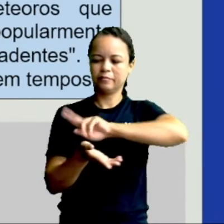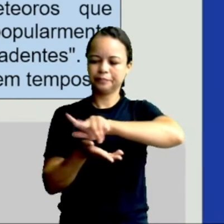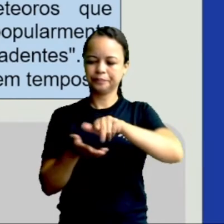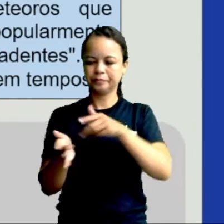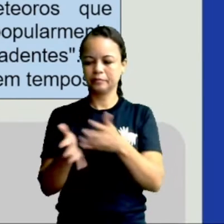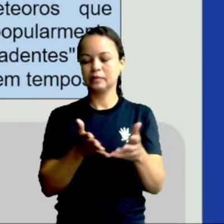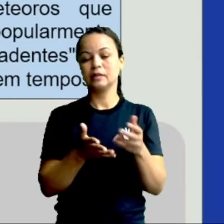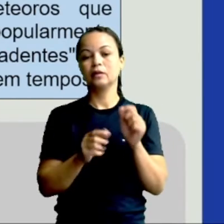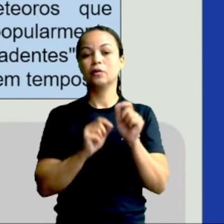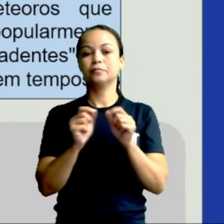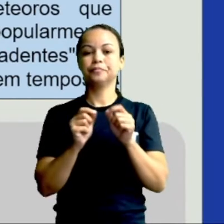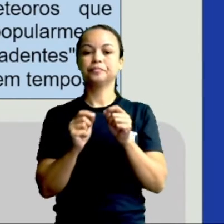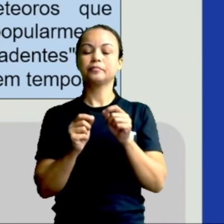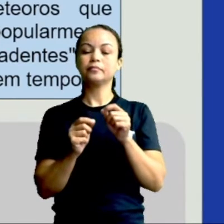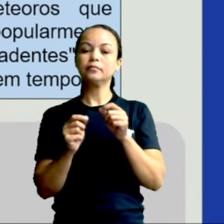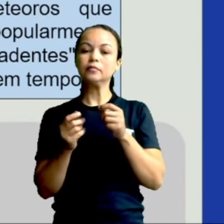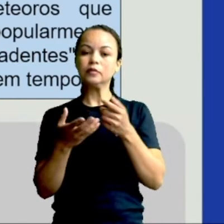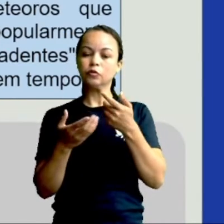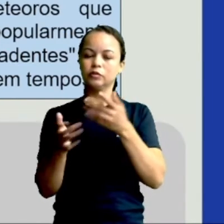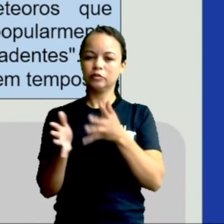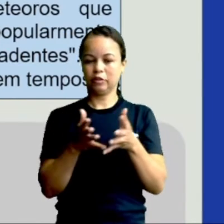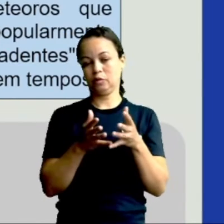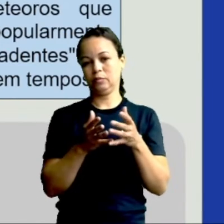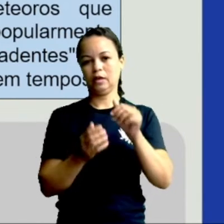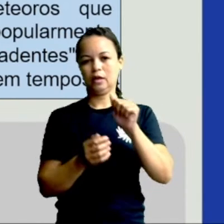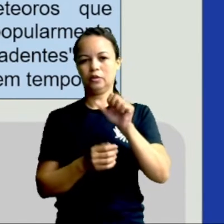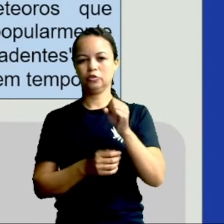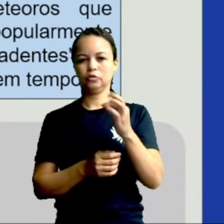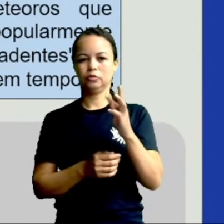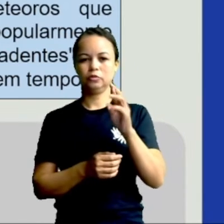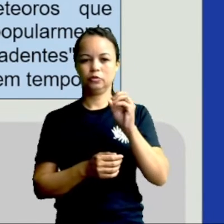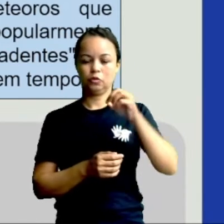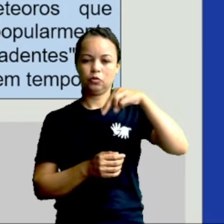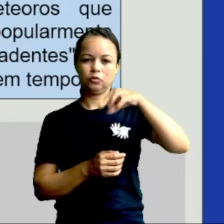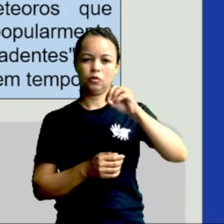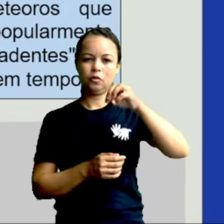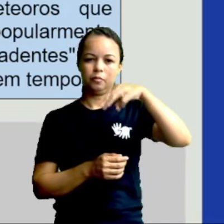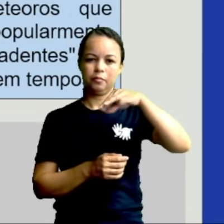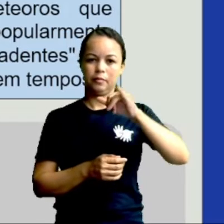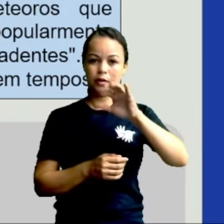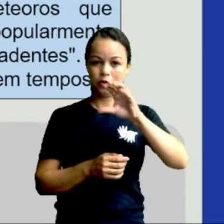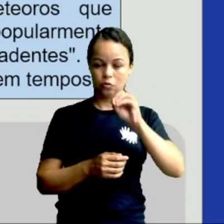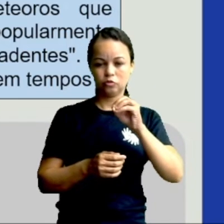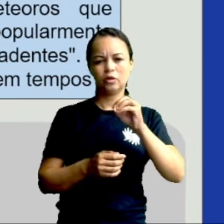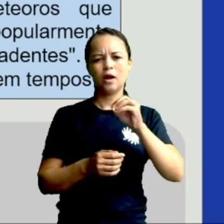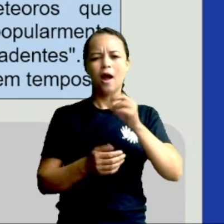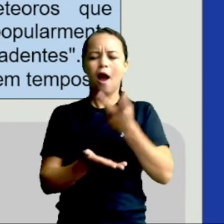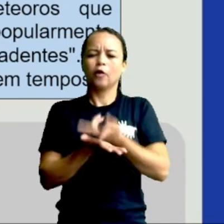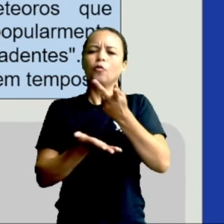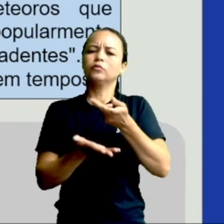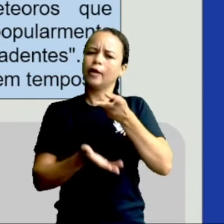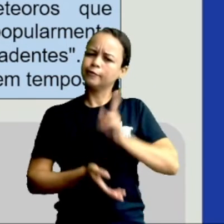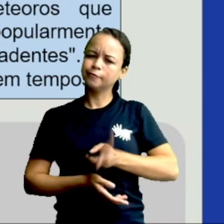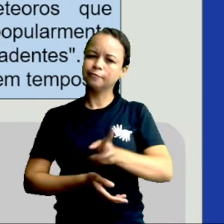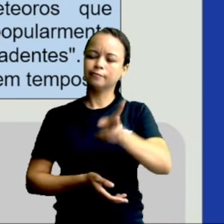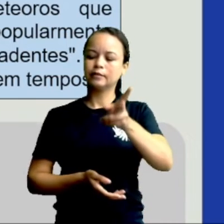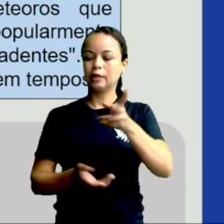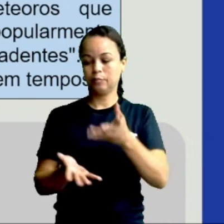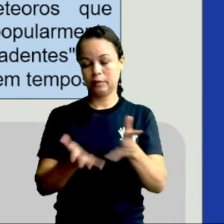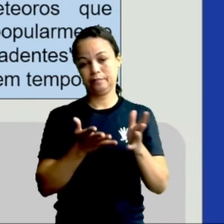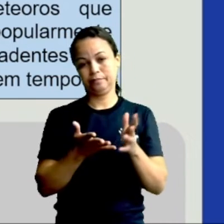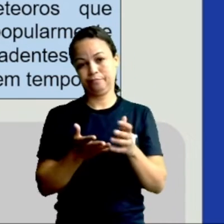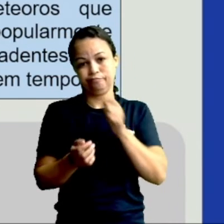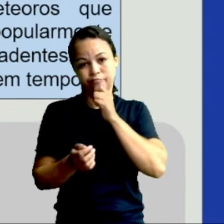os fenômenos astronômicos são cíclicos. Eventos astronômicos acontecem o tempo todo, ainda que nem